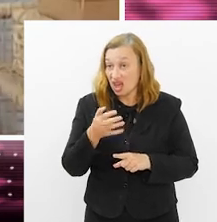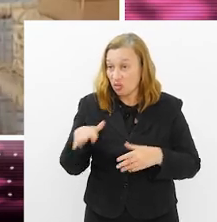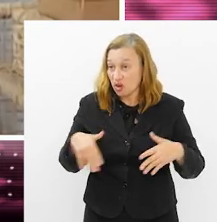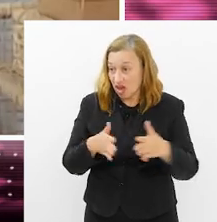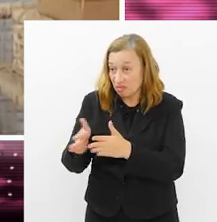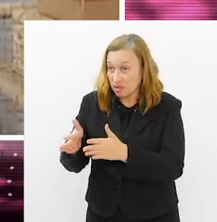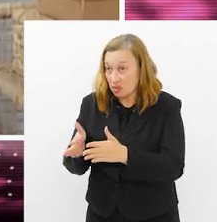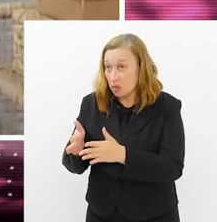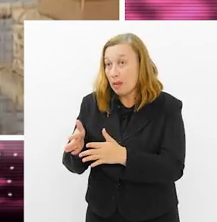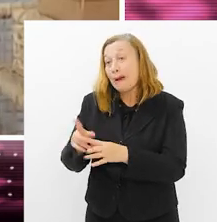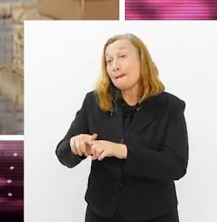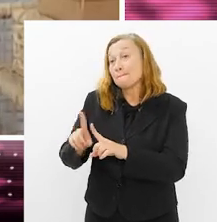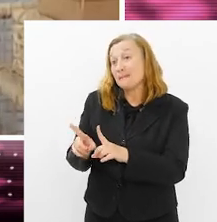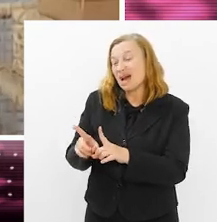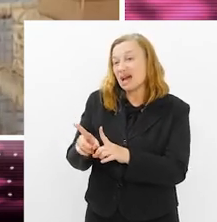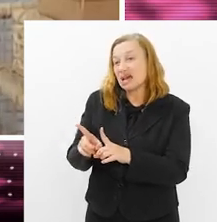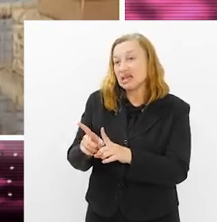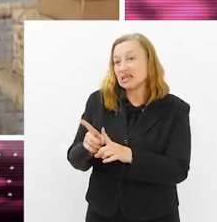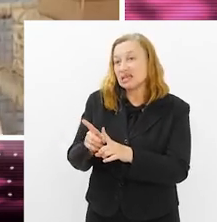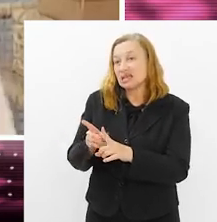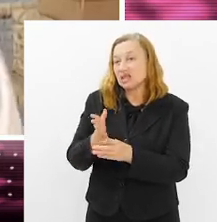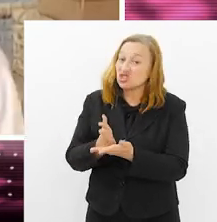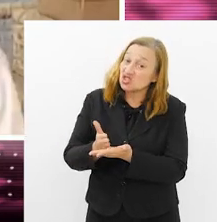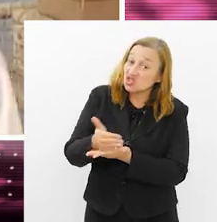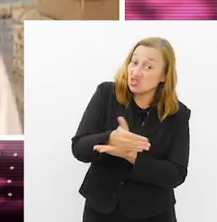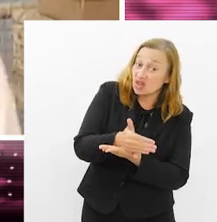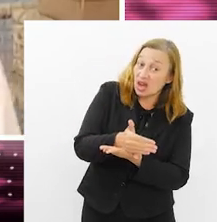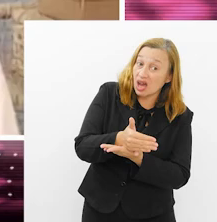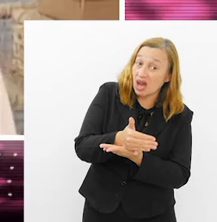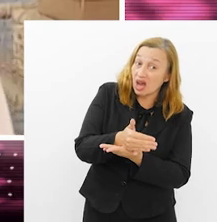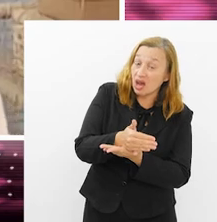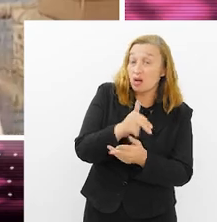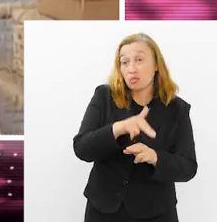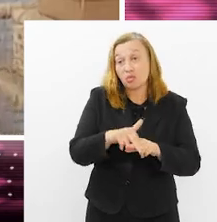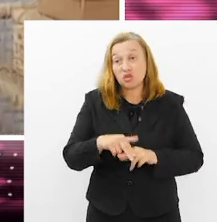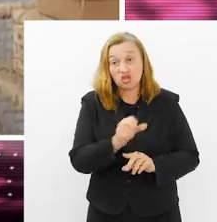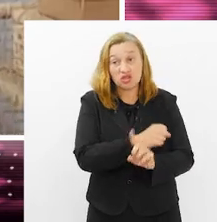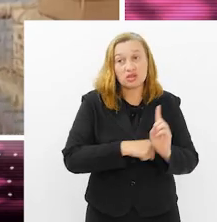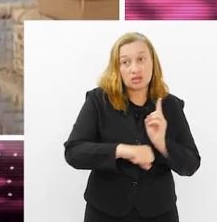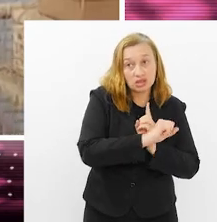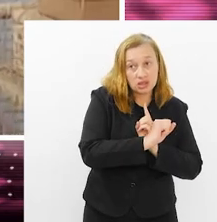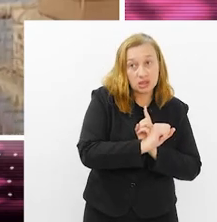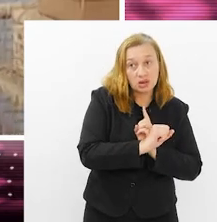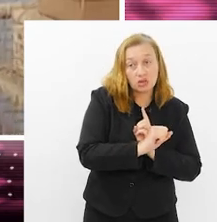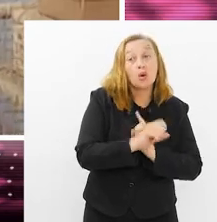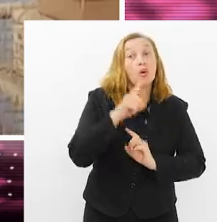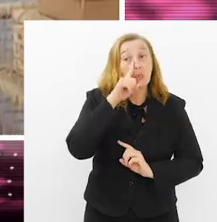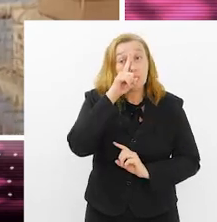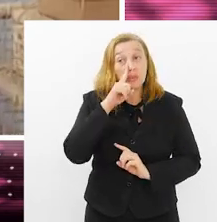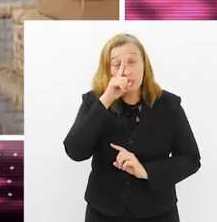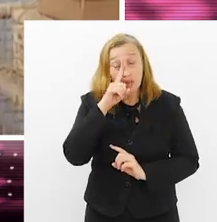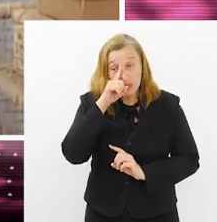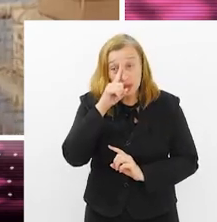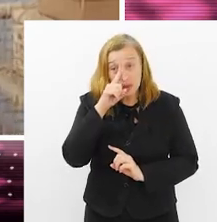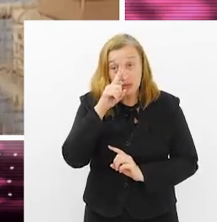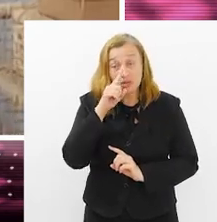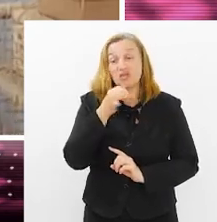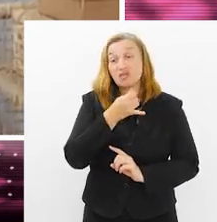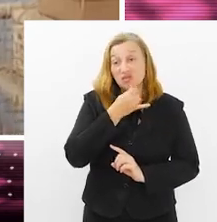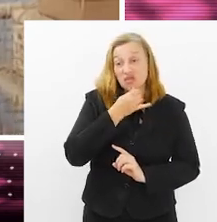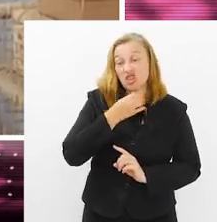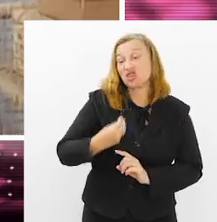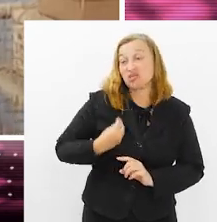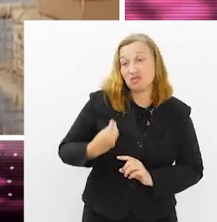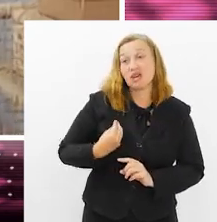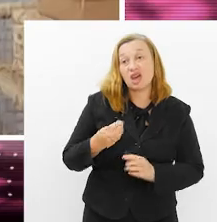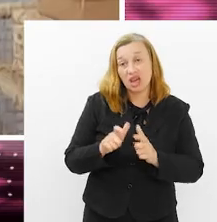tu quer um determinado caminho, mas mesmo assim ir por outro, por convenções sociais, o risco de